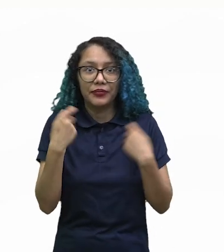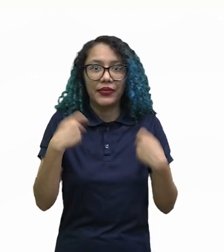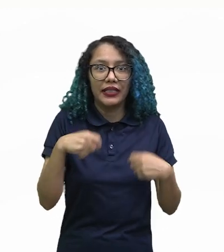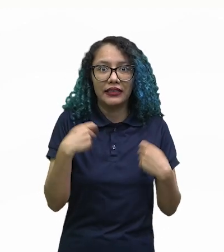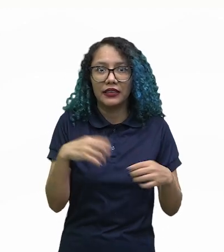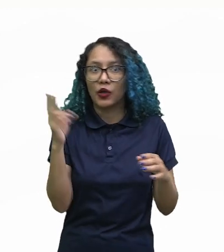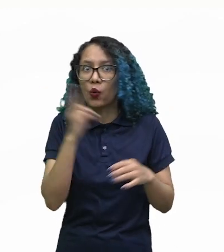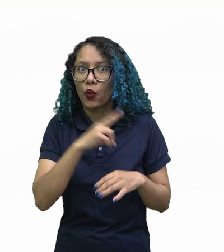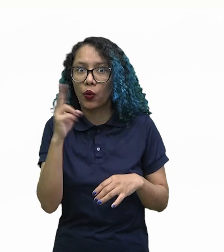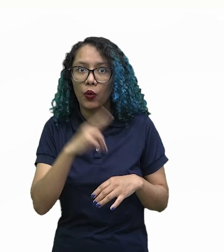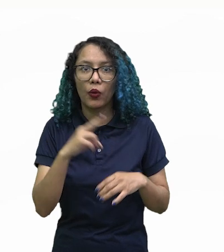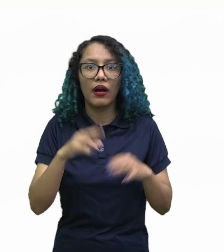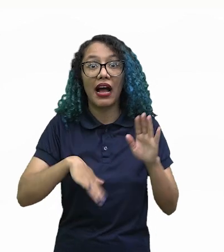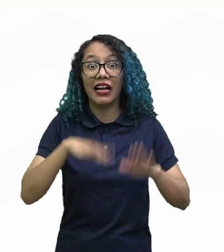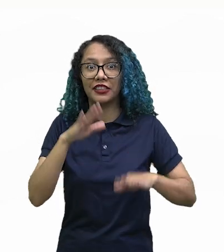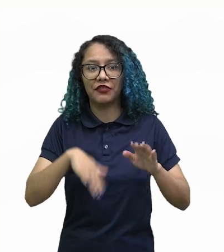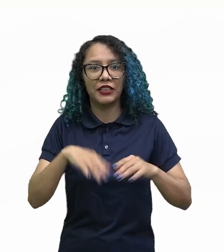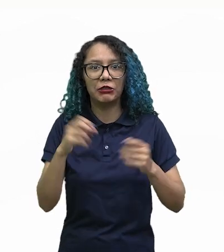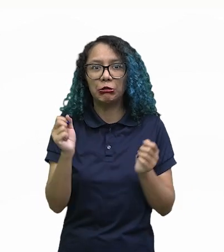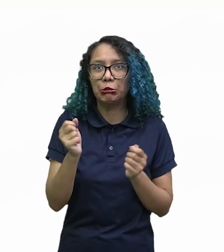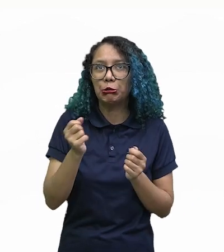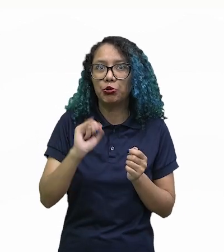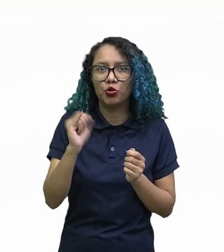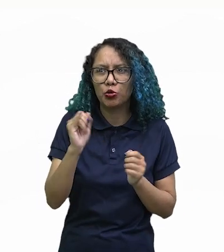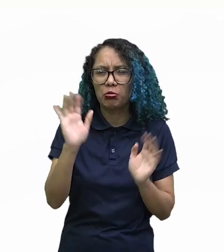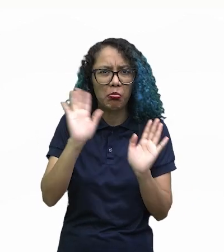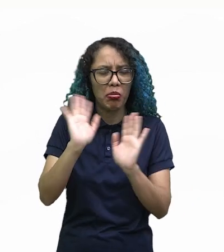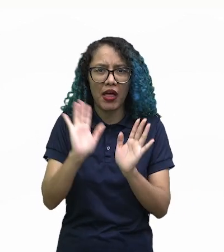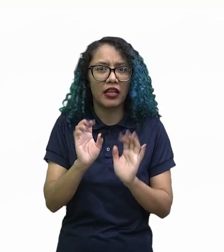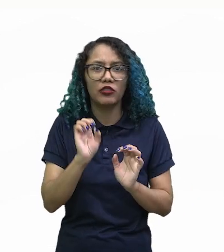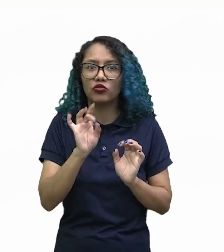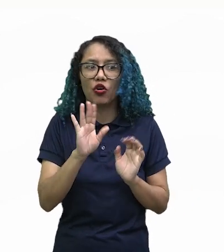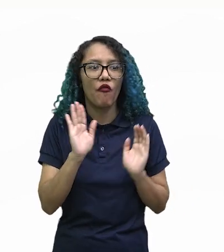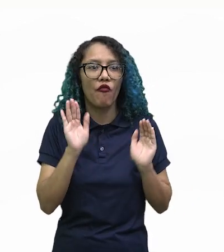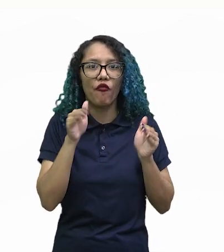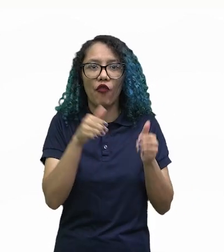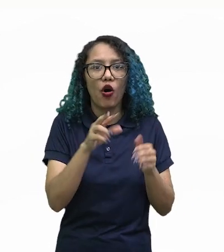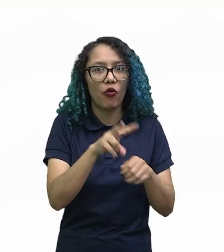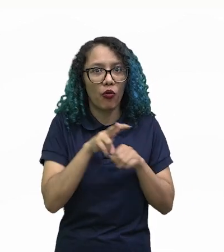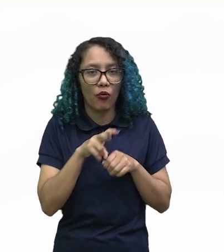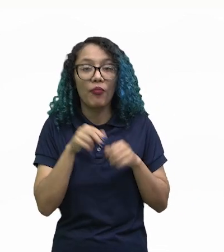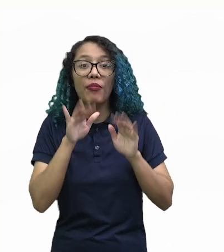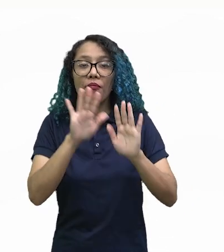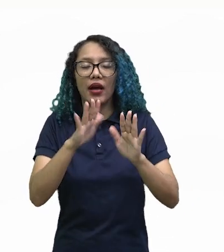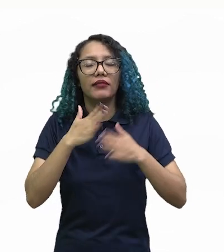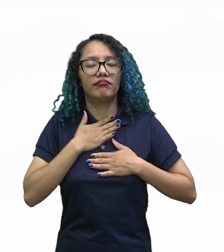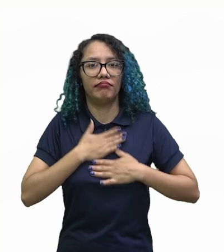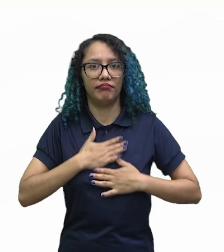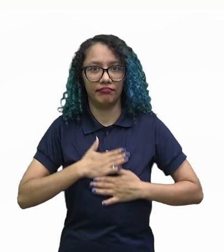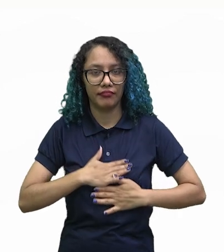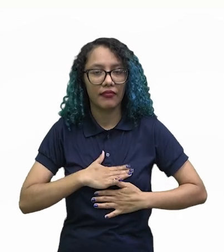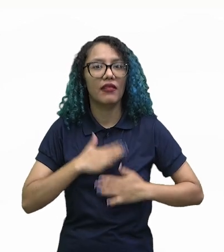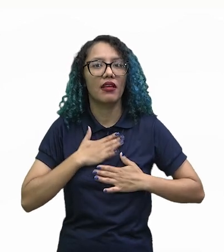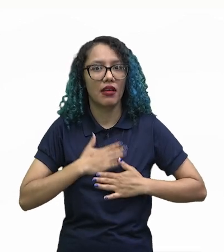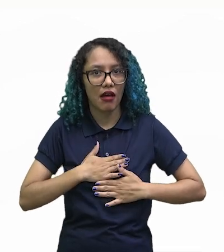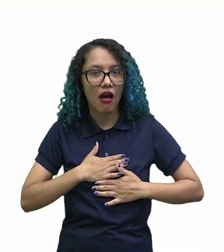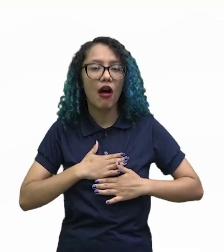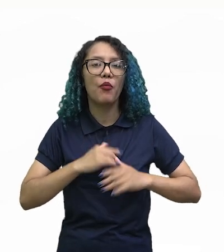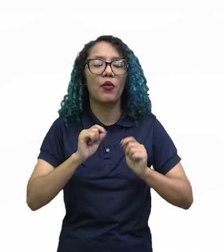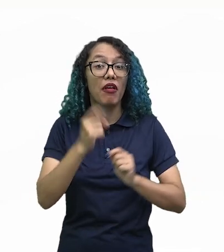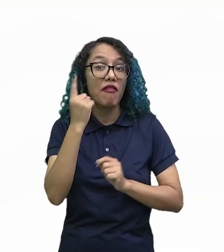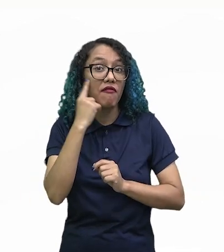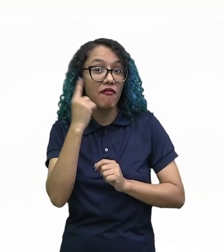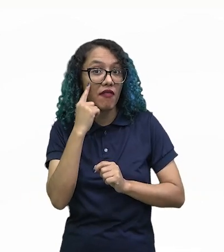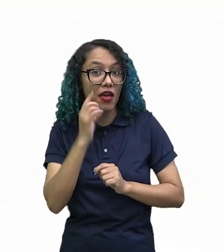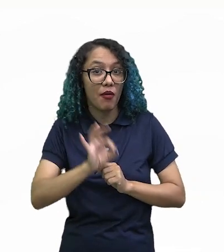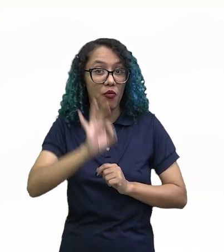situação emergencial, às vezes nem se pensa nisso, você só quer o valor. Só que respira um pouquinho, verifica ali a porcentagem a ser